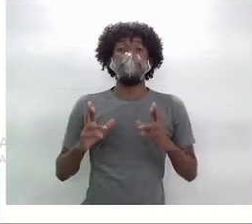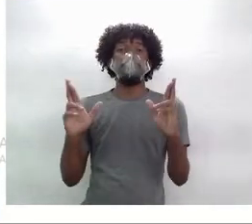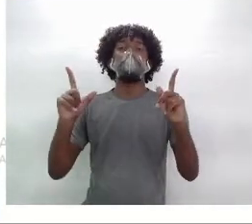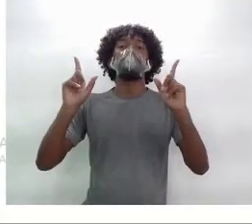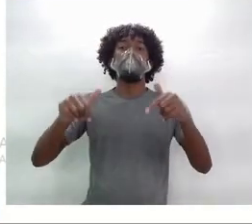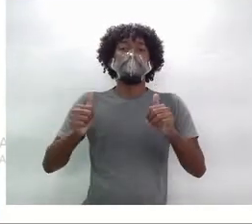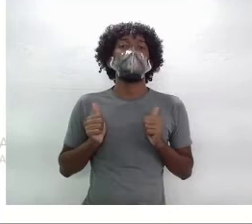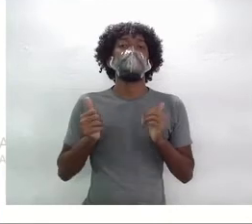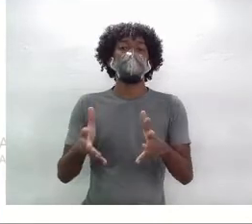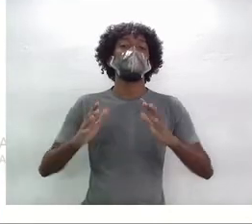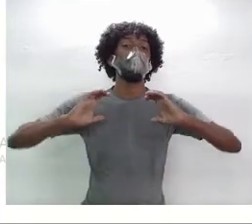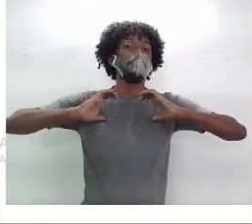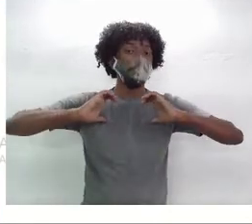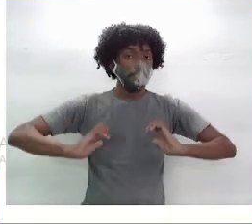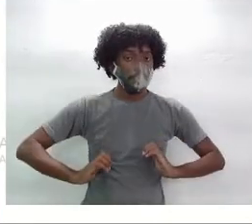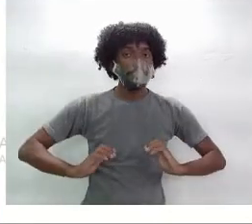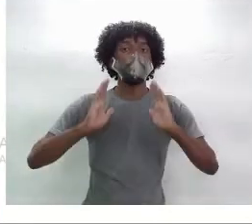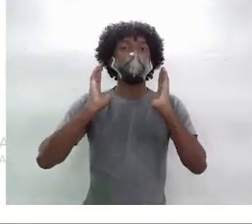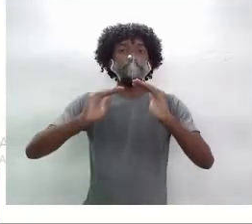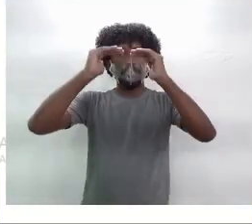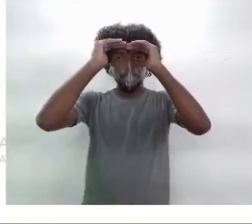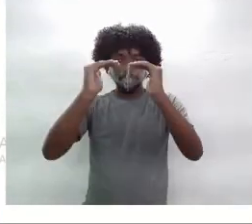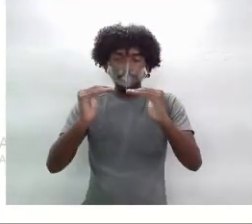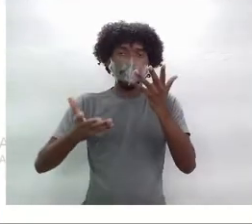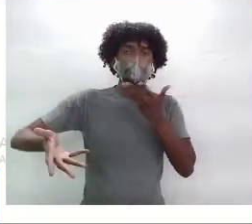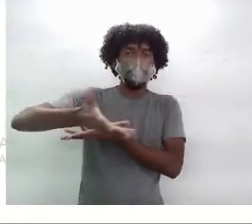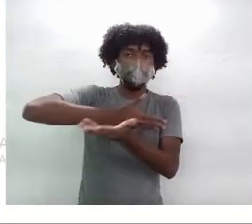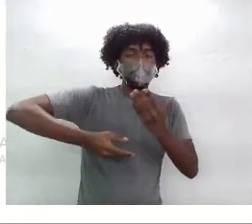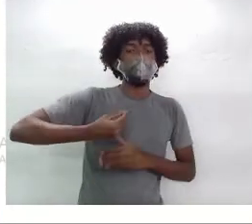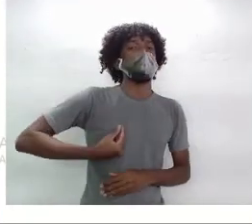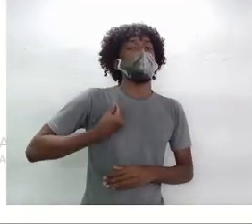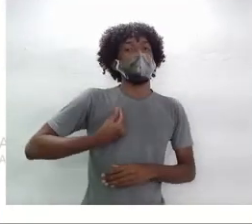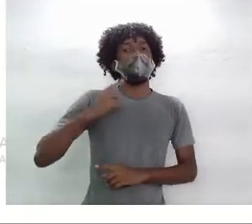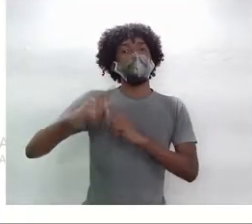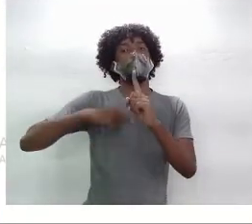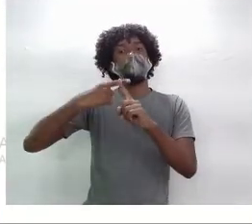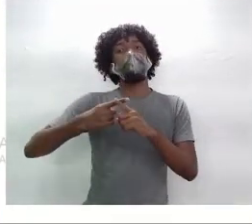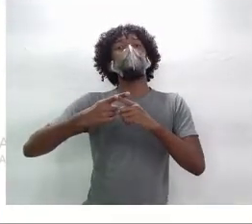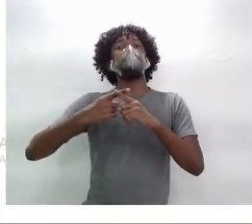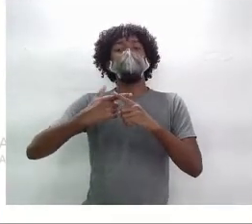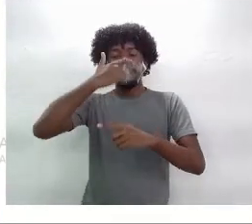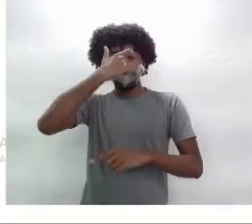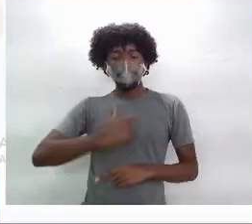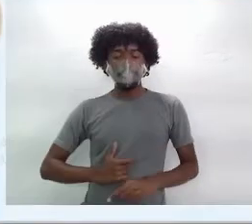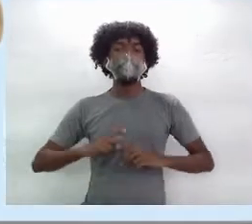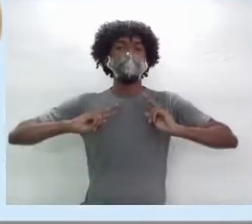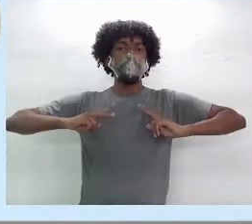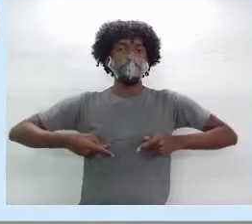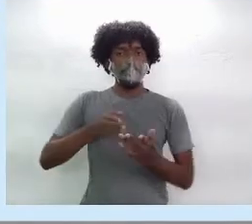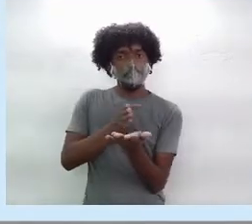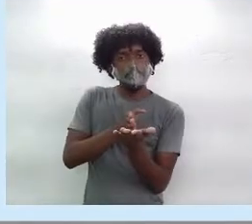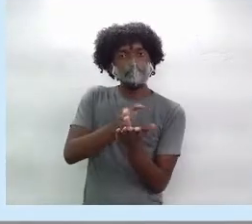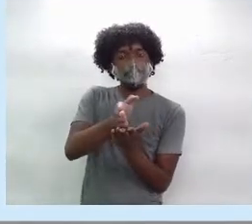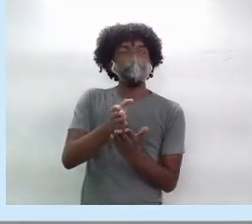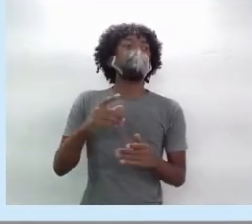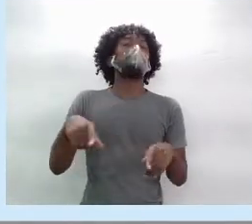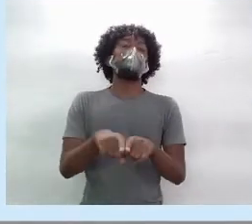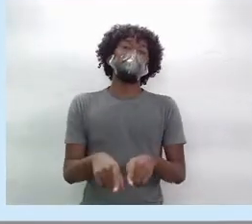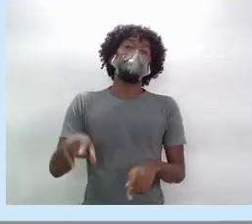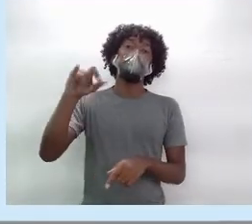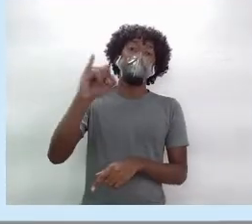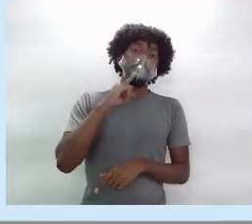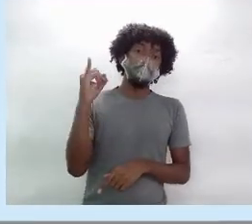atitude ética de respeito à vida e à dignidade humana. É importante lembrar, gente, que